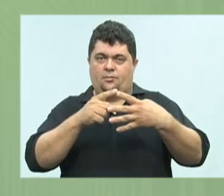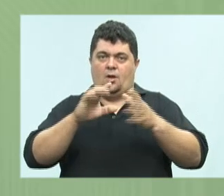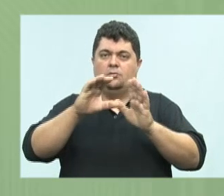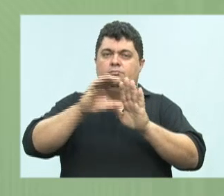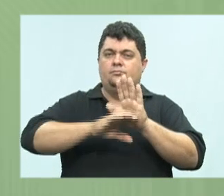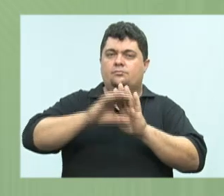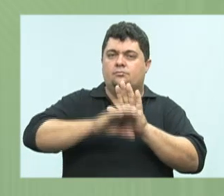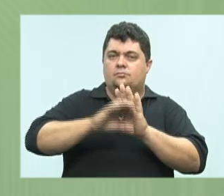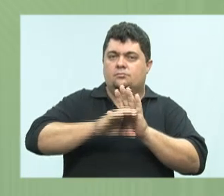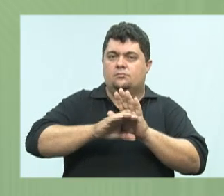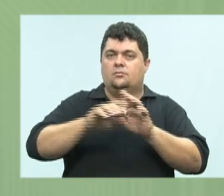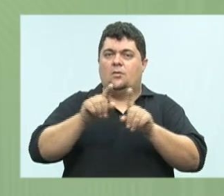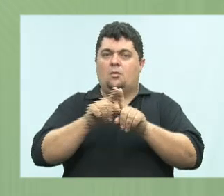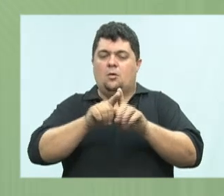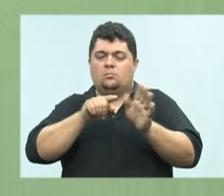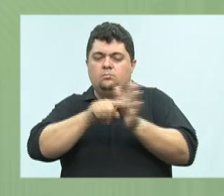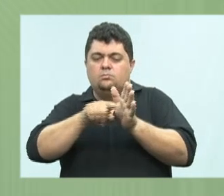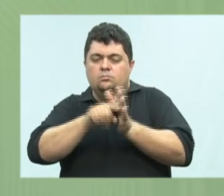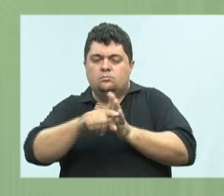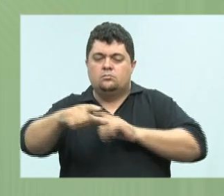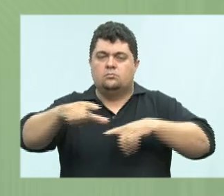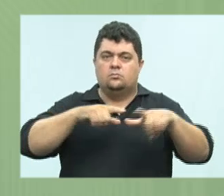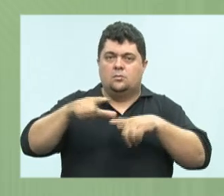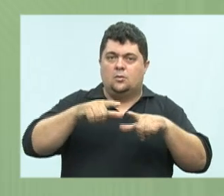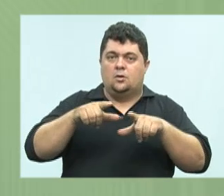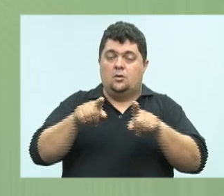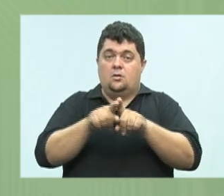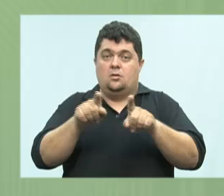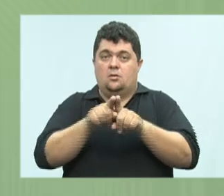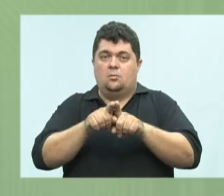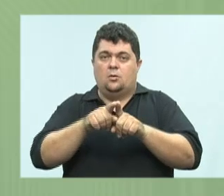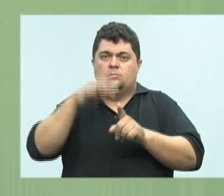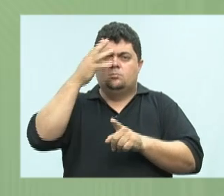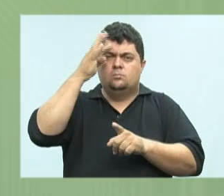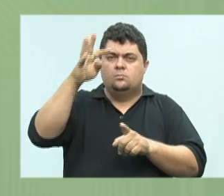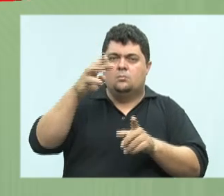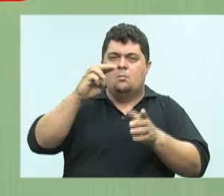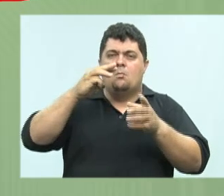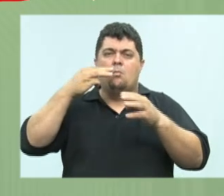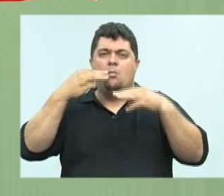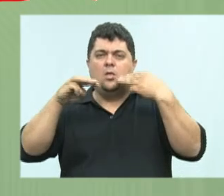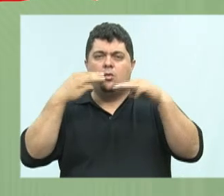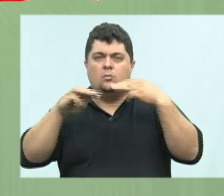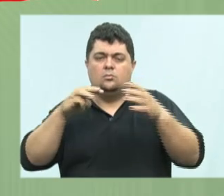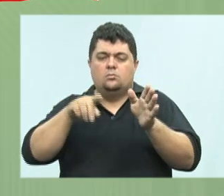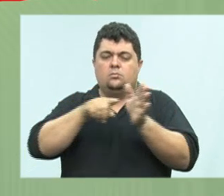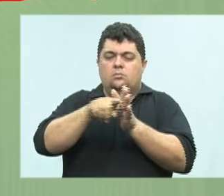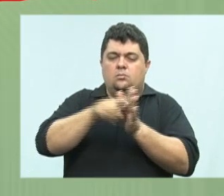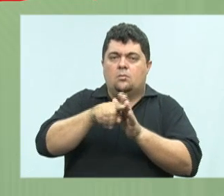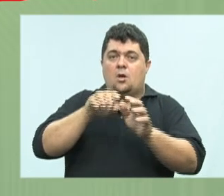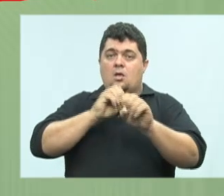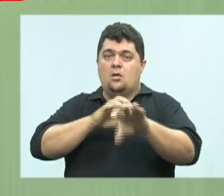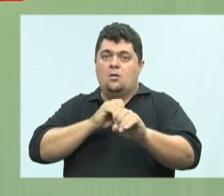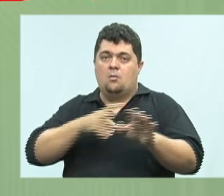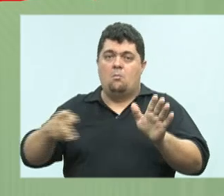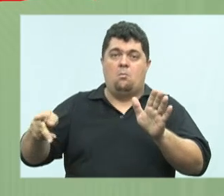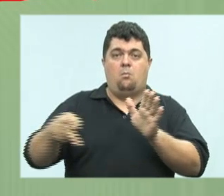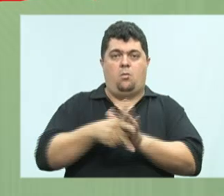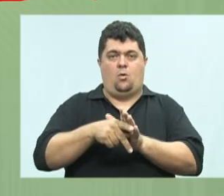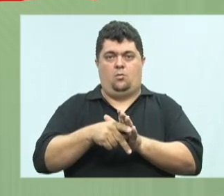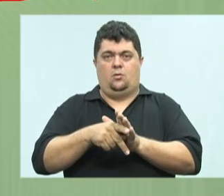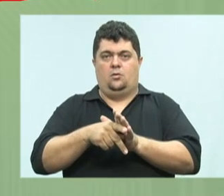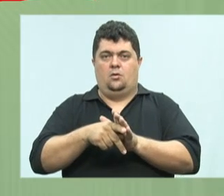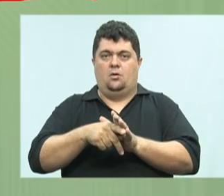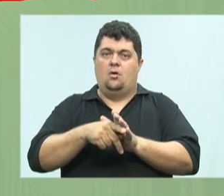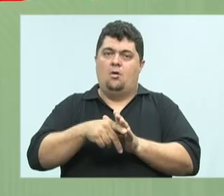de pesquisa e intervenção e abordagens teórico-metodológicas de pesquisa em educação. E eu,